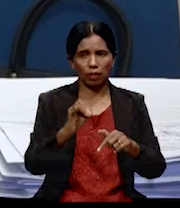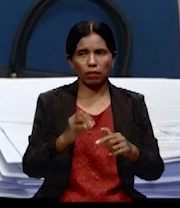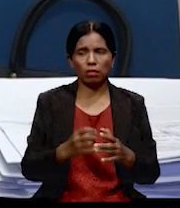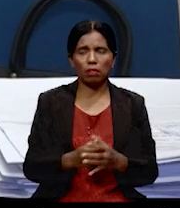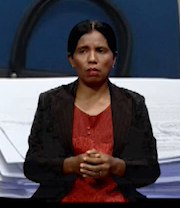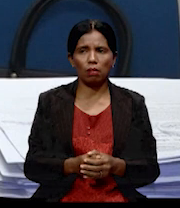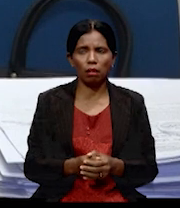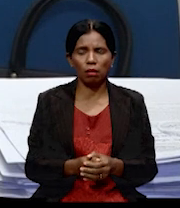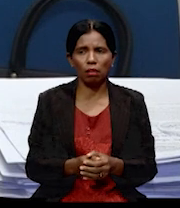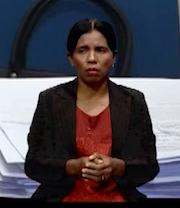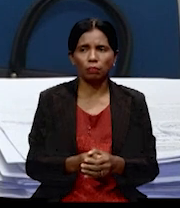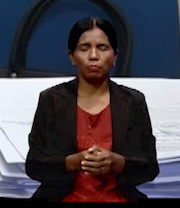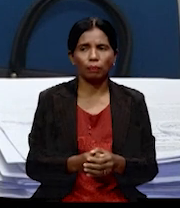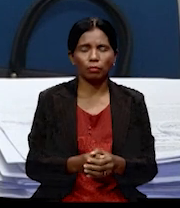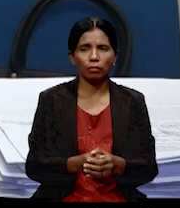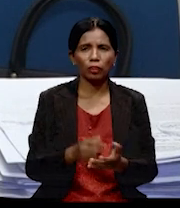matrikula ia